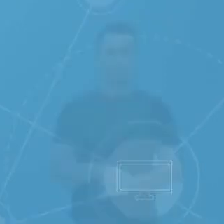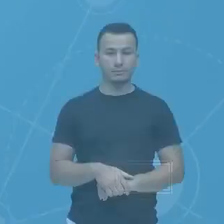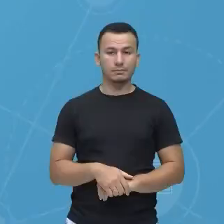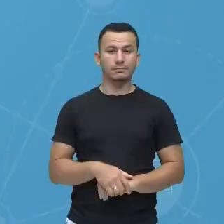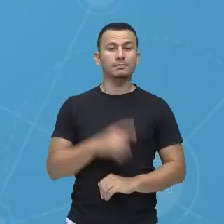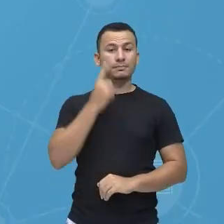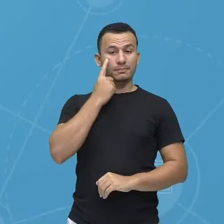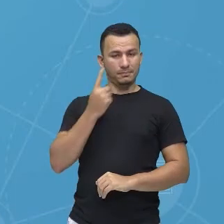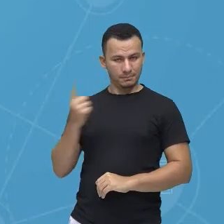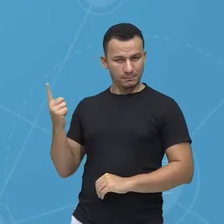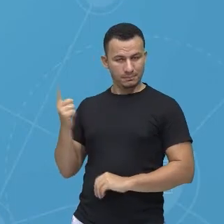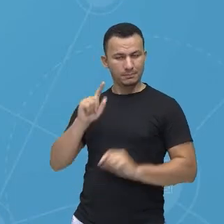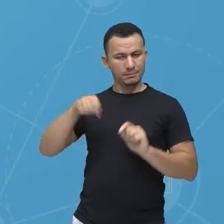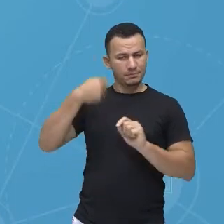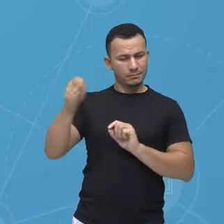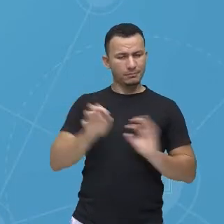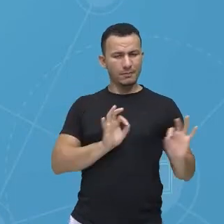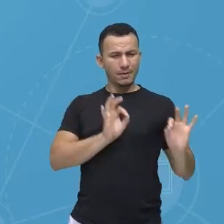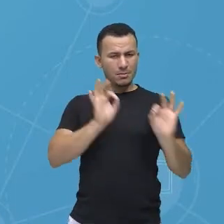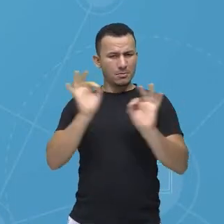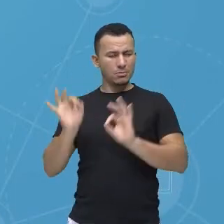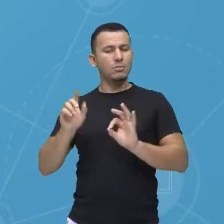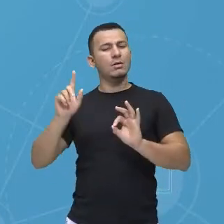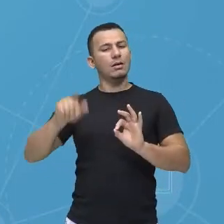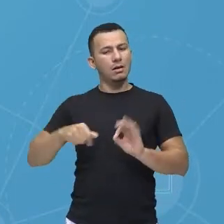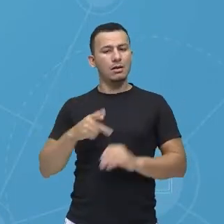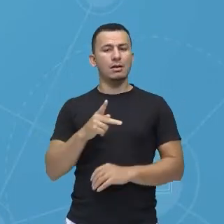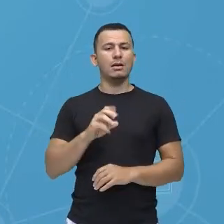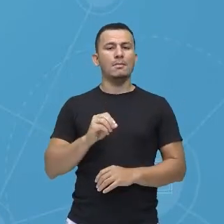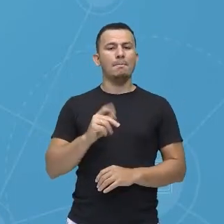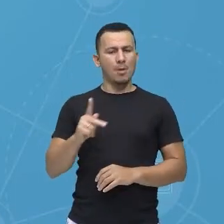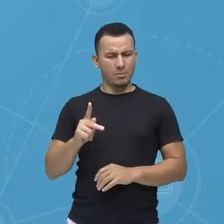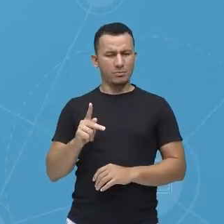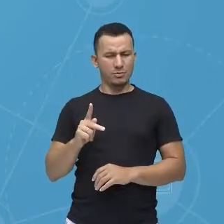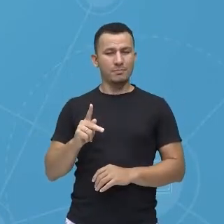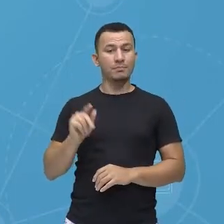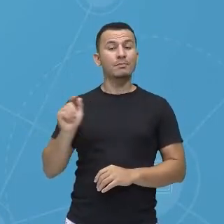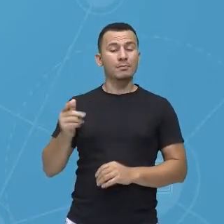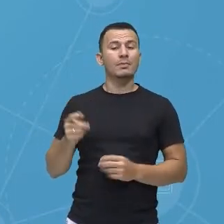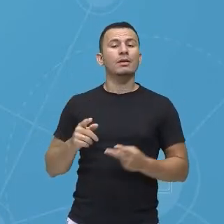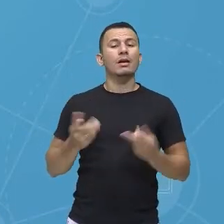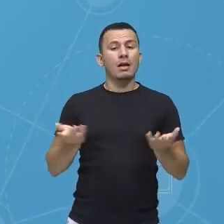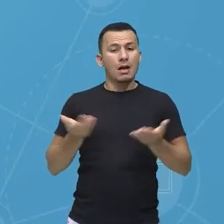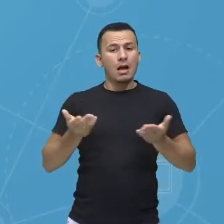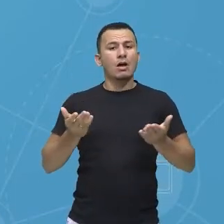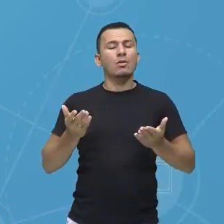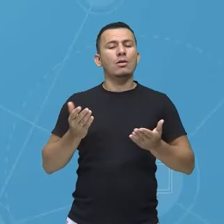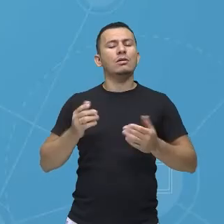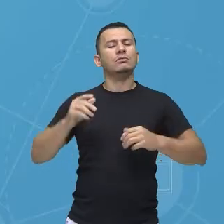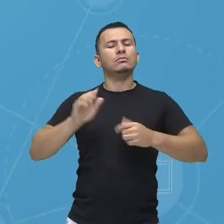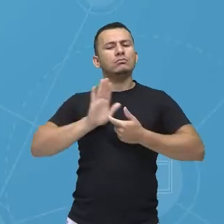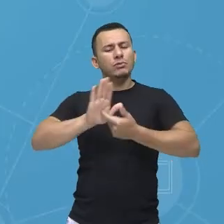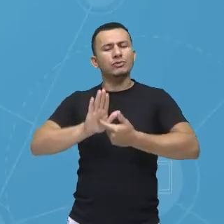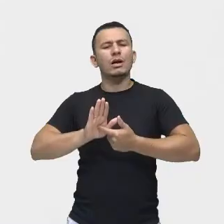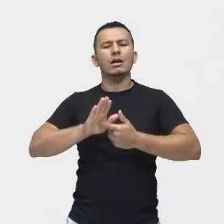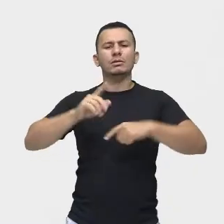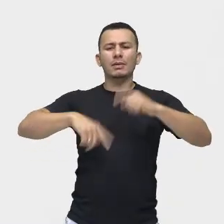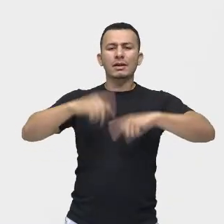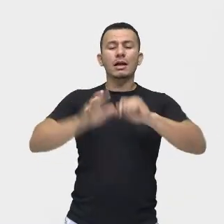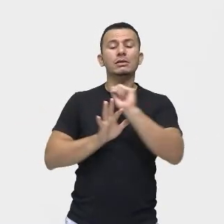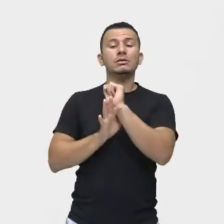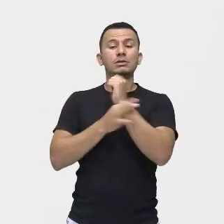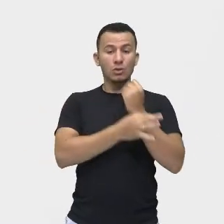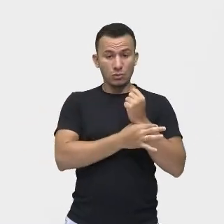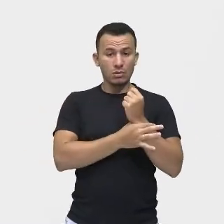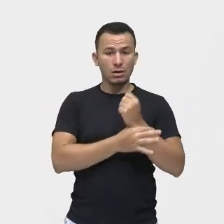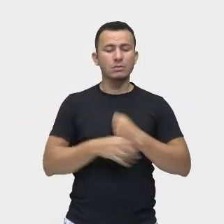Muito bem, então aí foi a demonstração do Popchovich, né? E agora vamos ver aí os equipamentos de segurança.